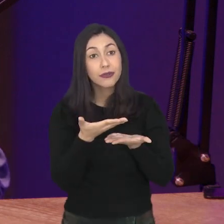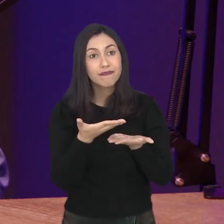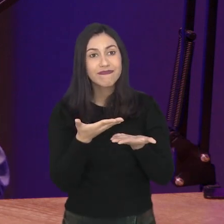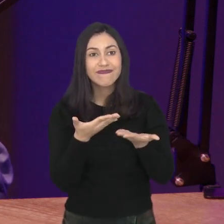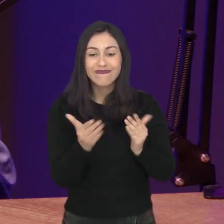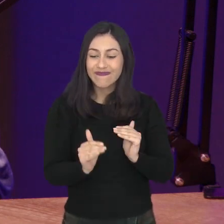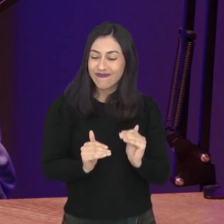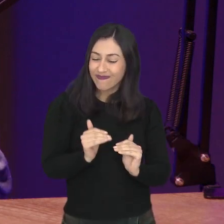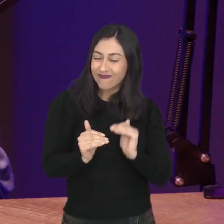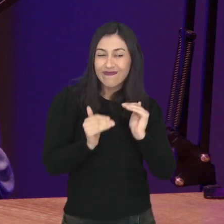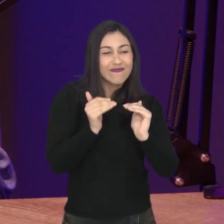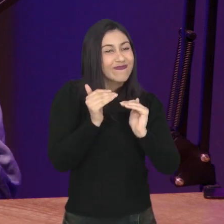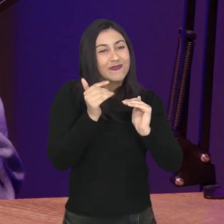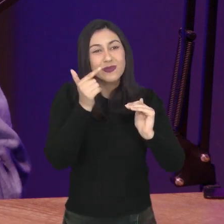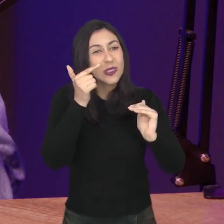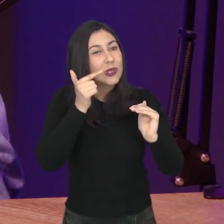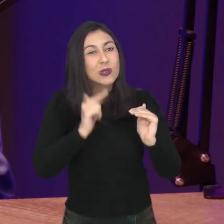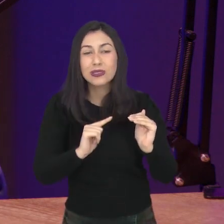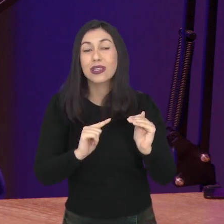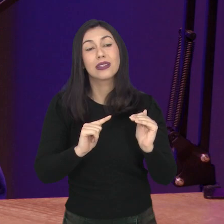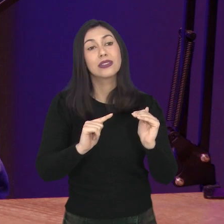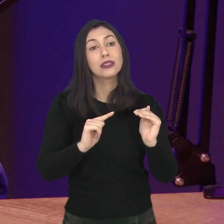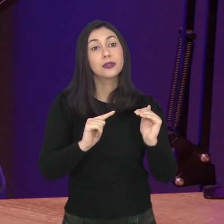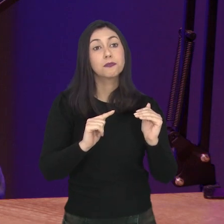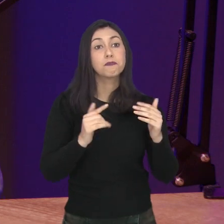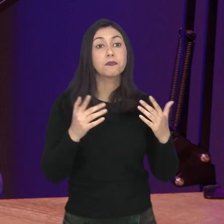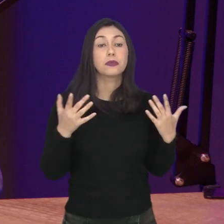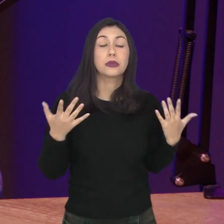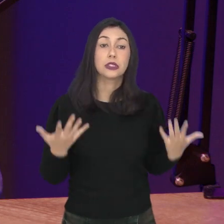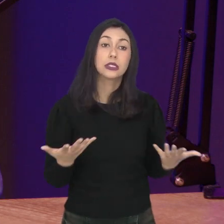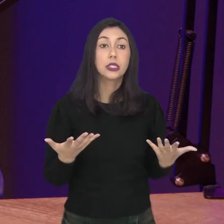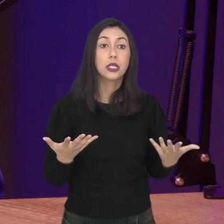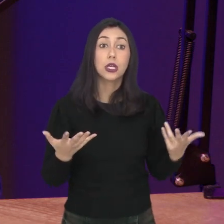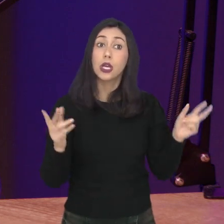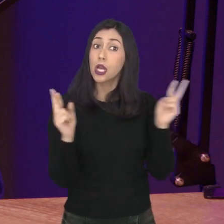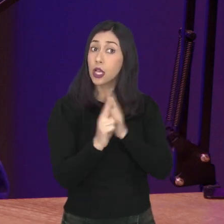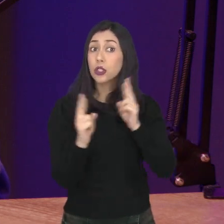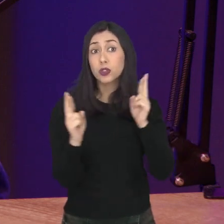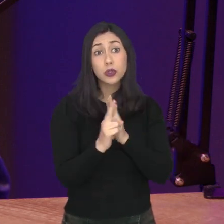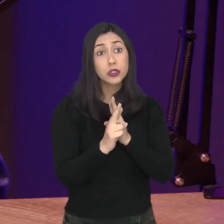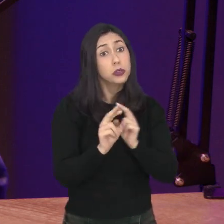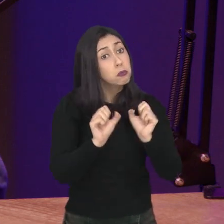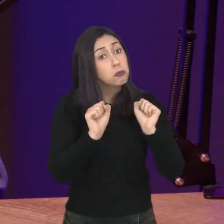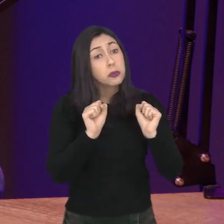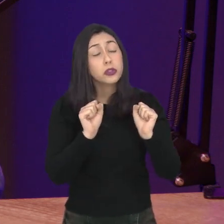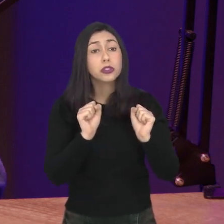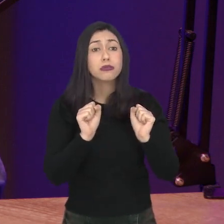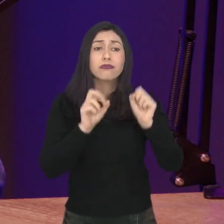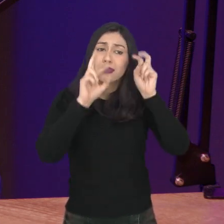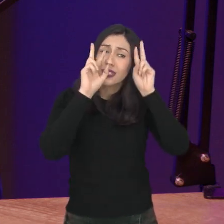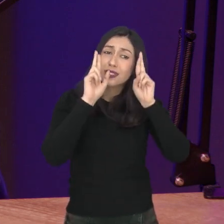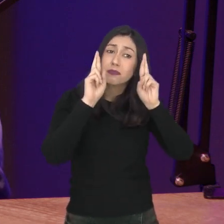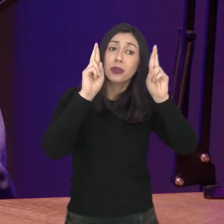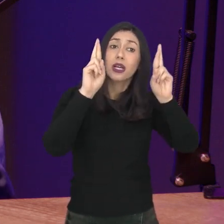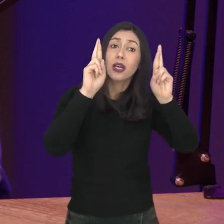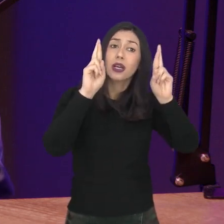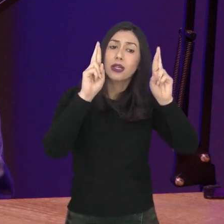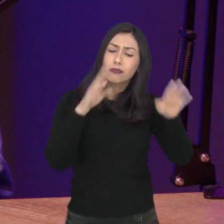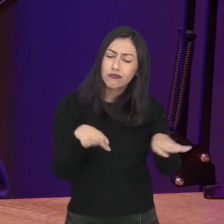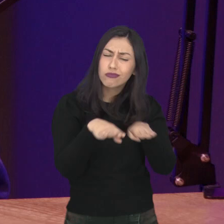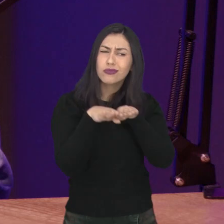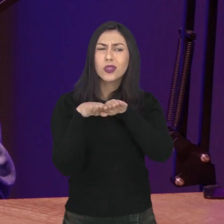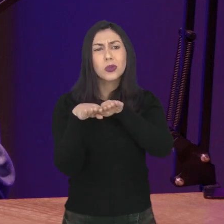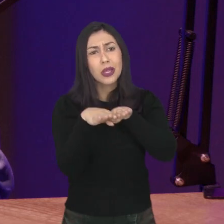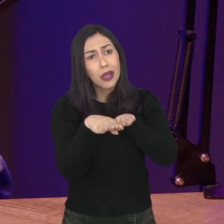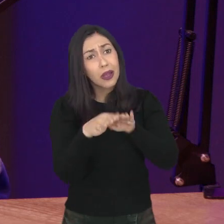tem isso muito desenvolvido, e entre outros fatores também, relações que deveriam ser relações de respeito,